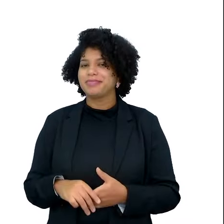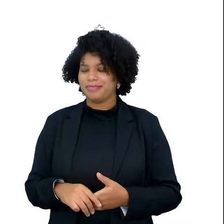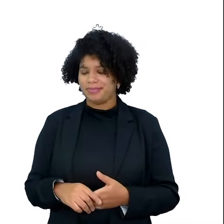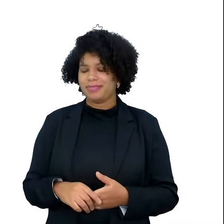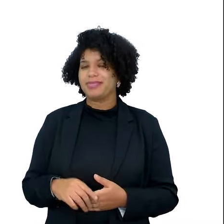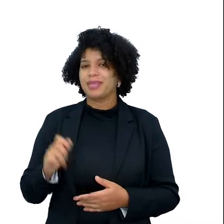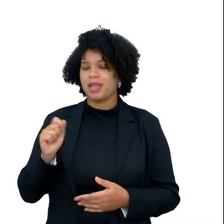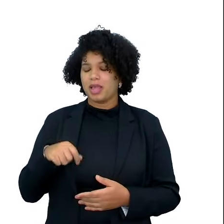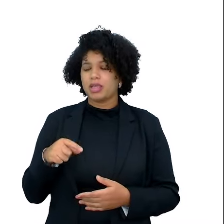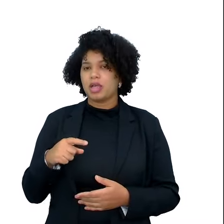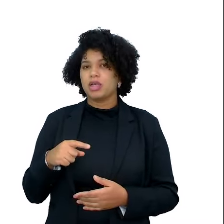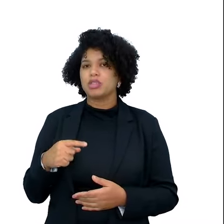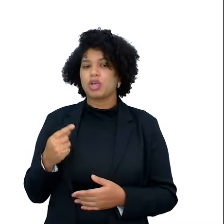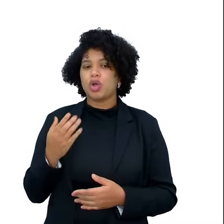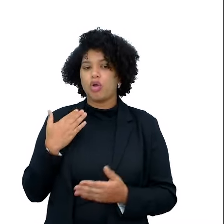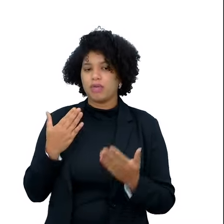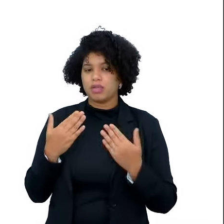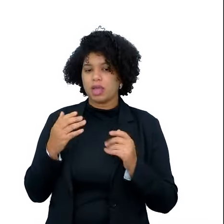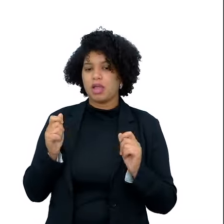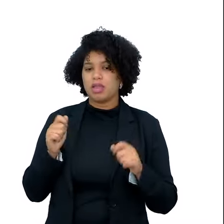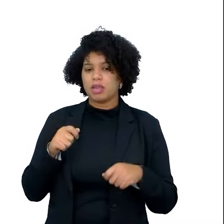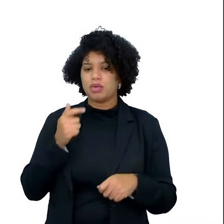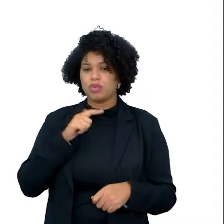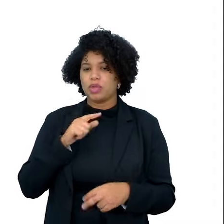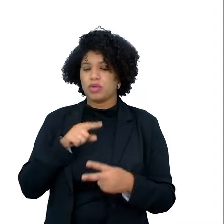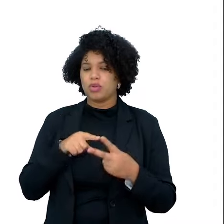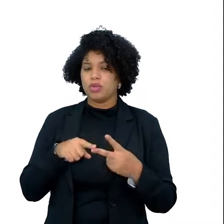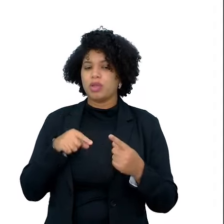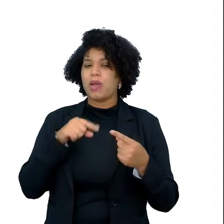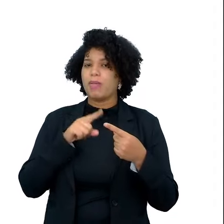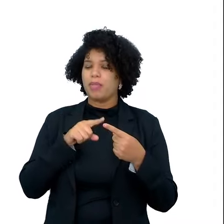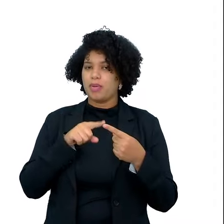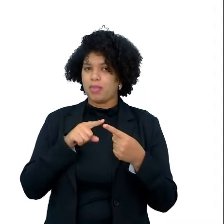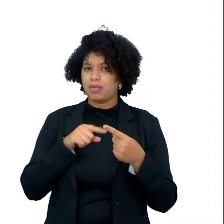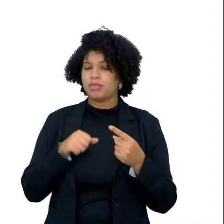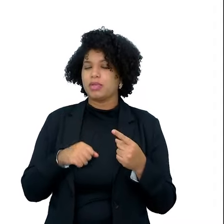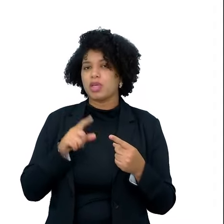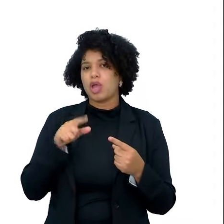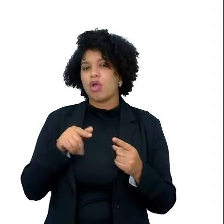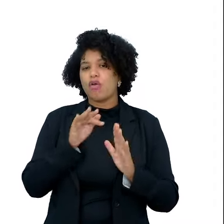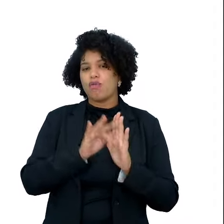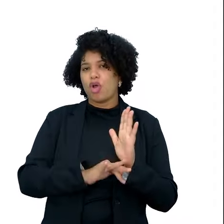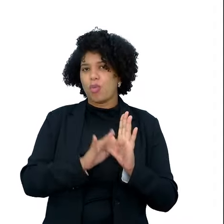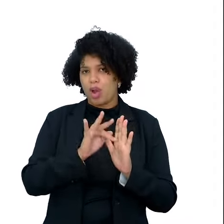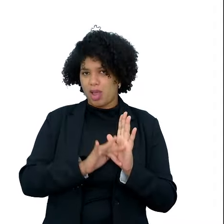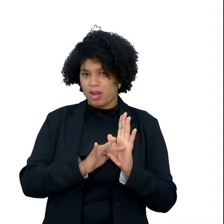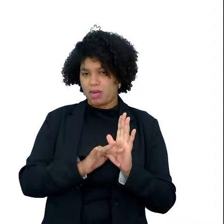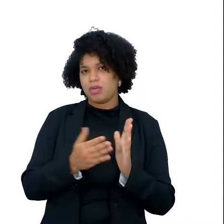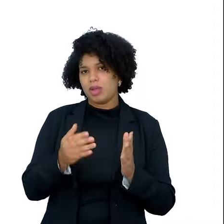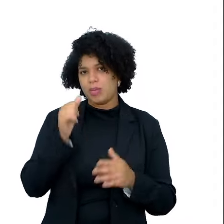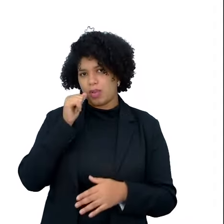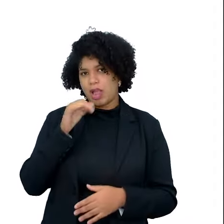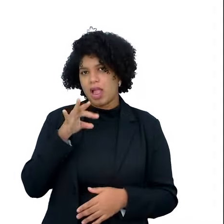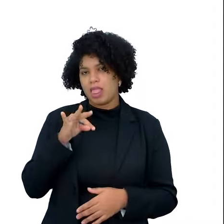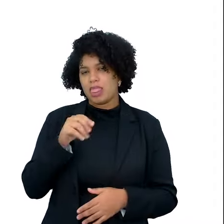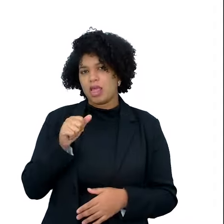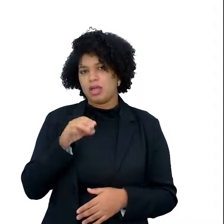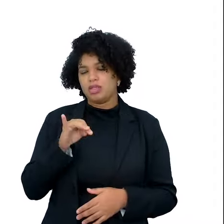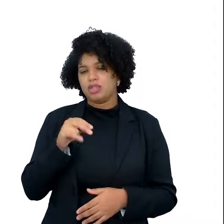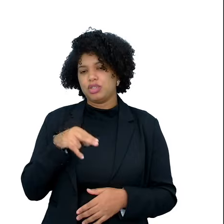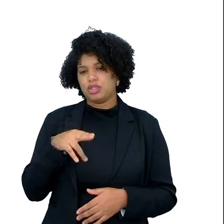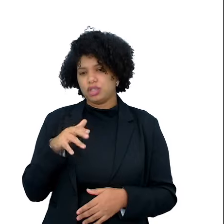conversam diretamente comigo nesses 2 mecanismos. O primeiro é o formulário, onde, como a Tatiana, né, eu